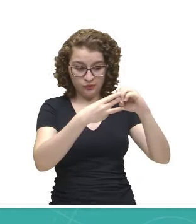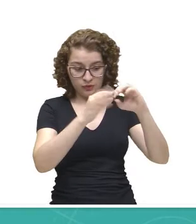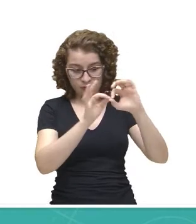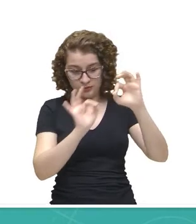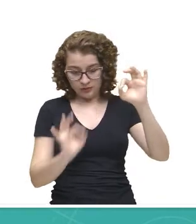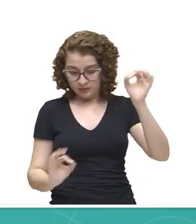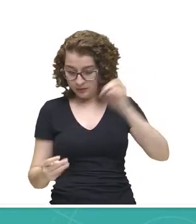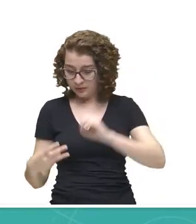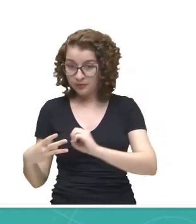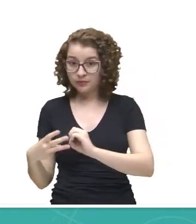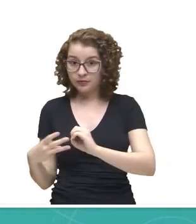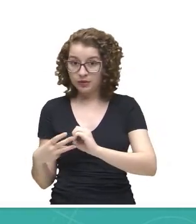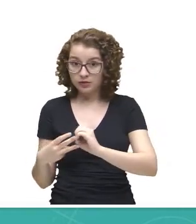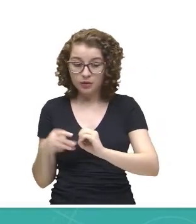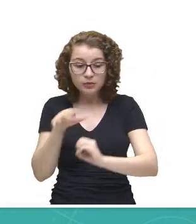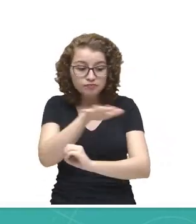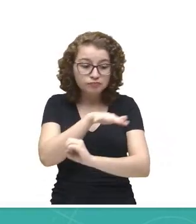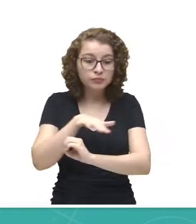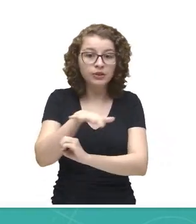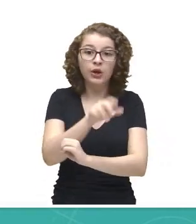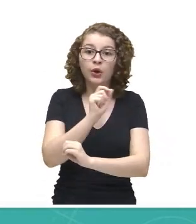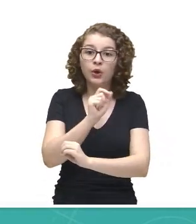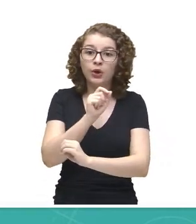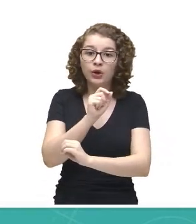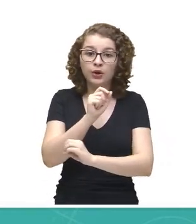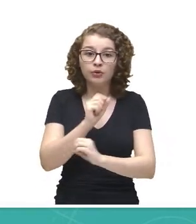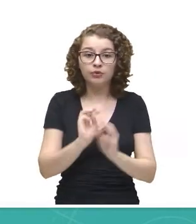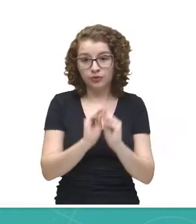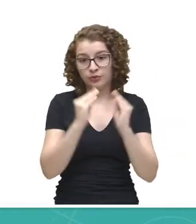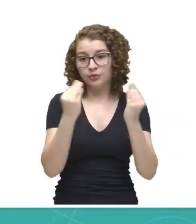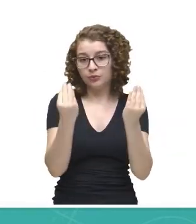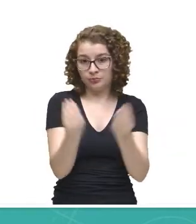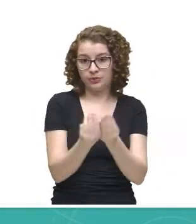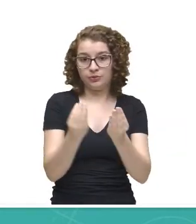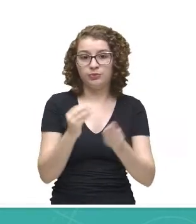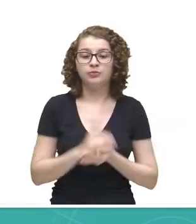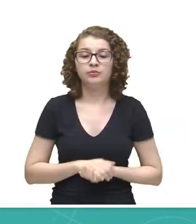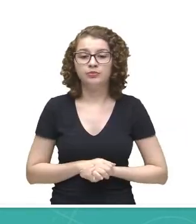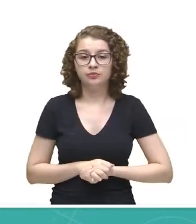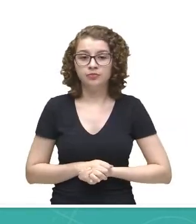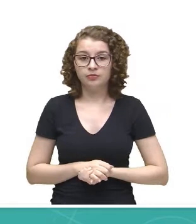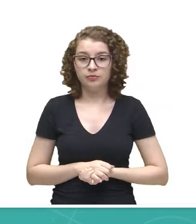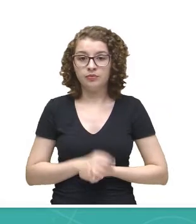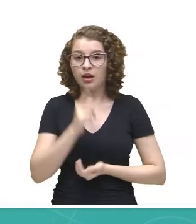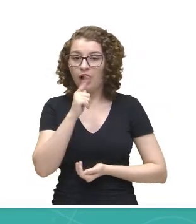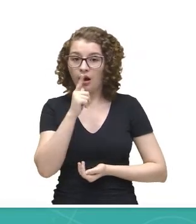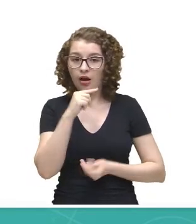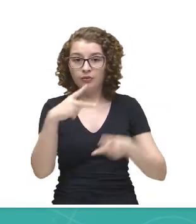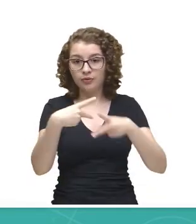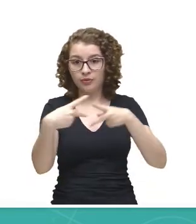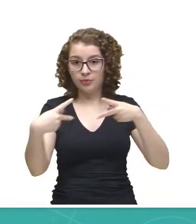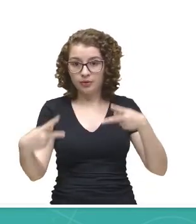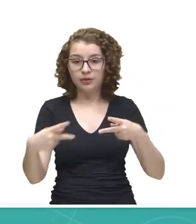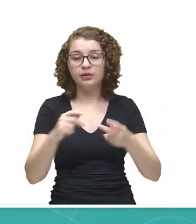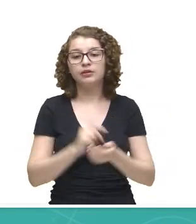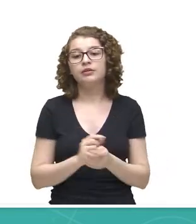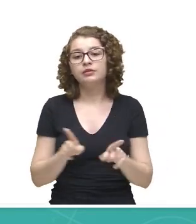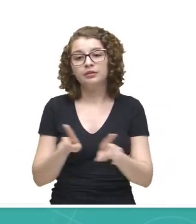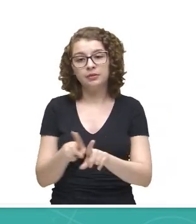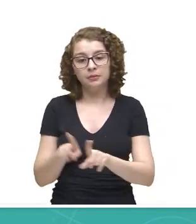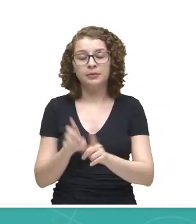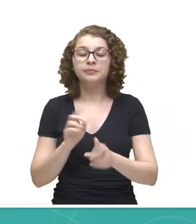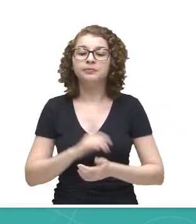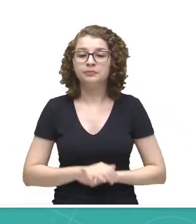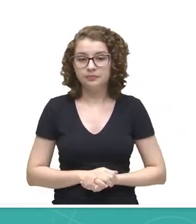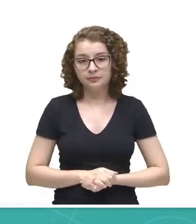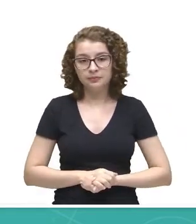entre elas uma substância intercelular, que é justamente a água e essas fibras que fazem parte da